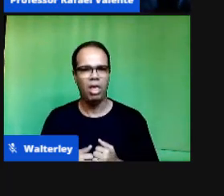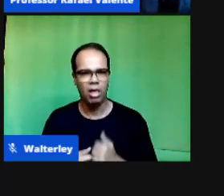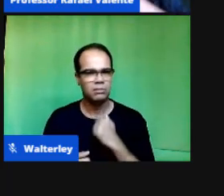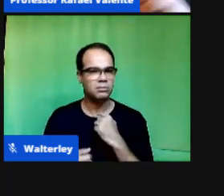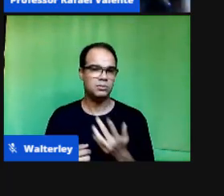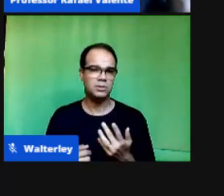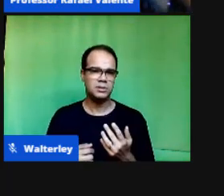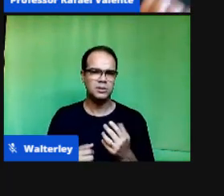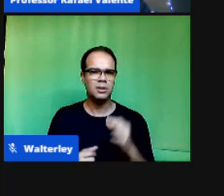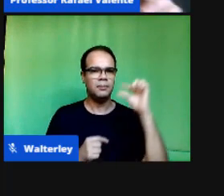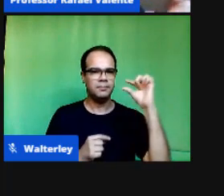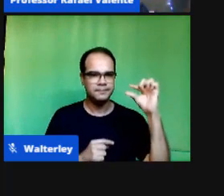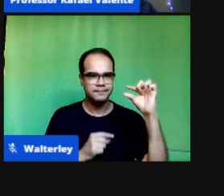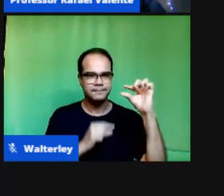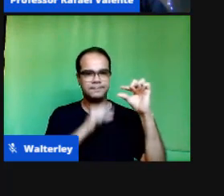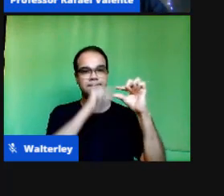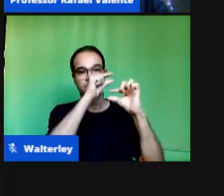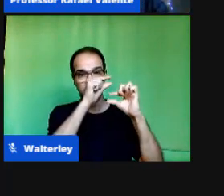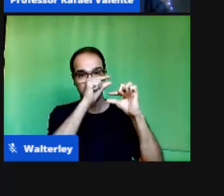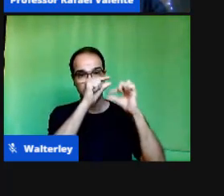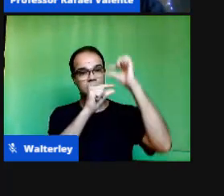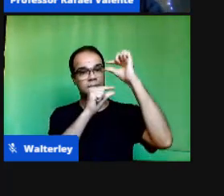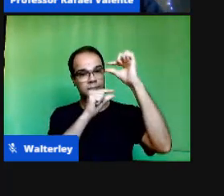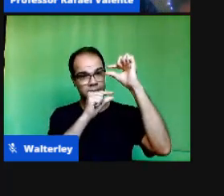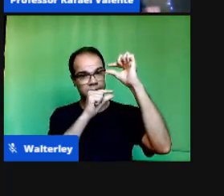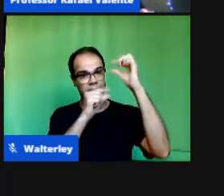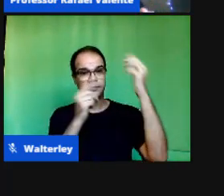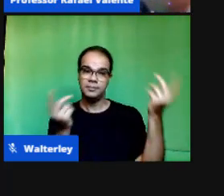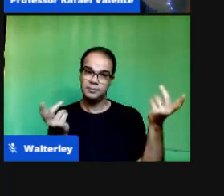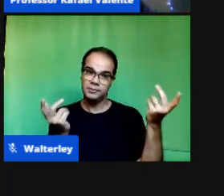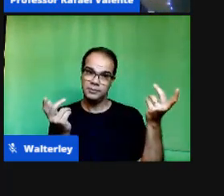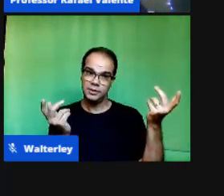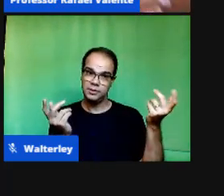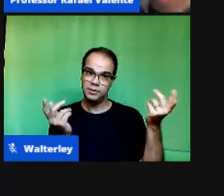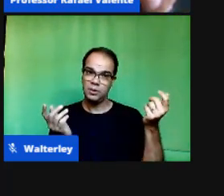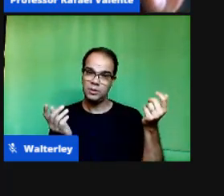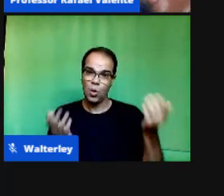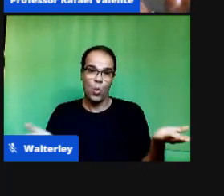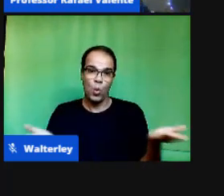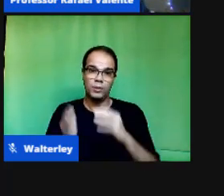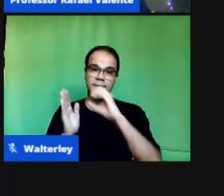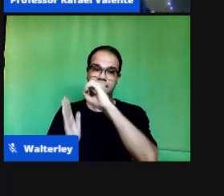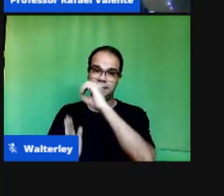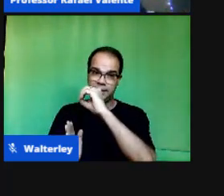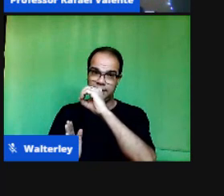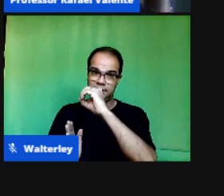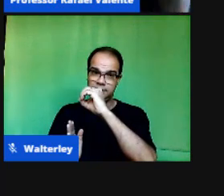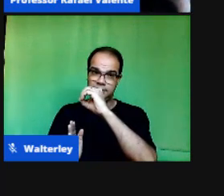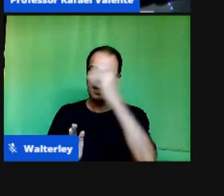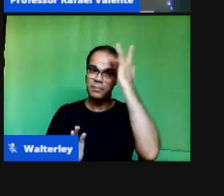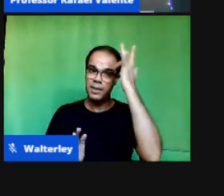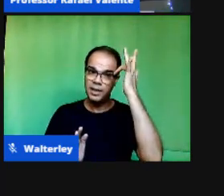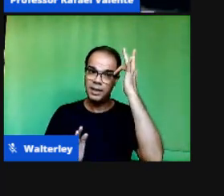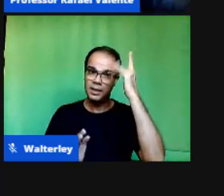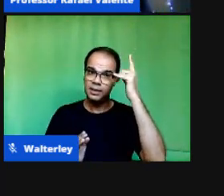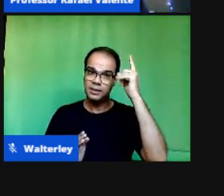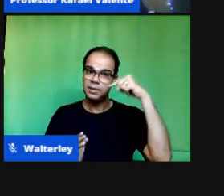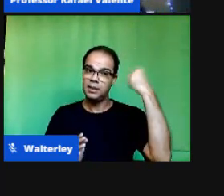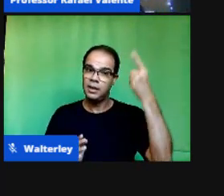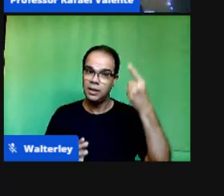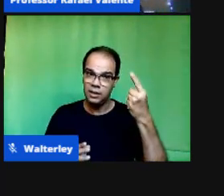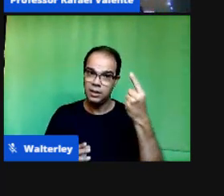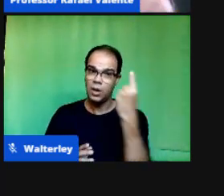dela. Então, se eu correr amanhã, eu vou dar uma melhorada nesse quesito 0, não vou? Vou para 2, vou para 1,5. Se eu correr